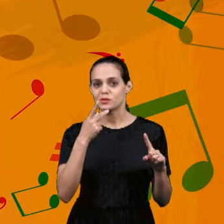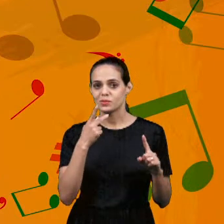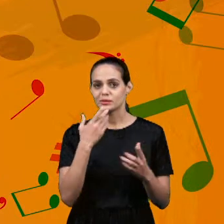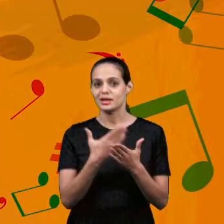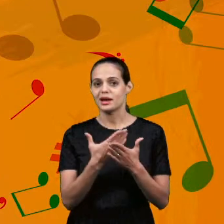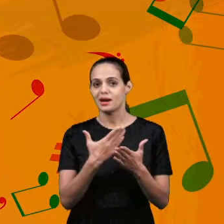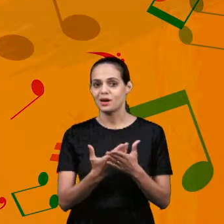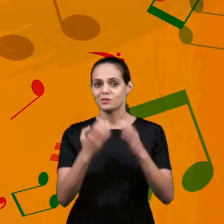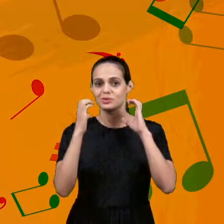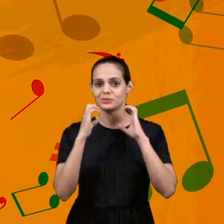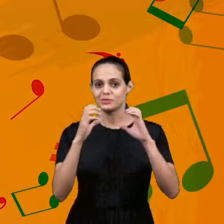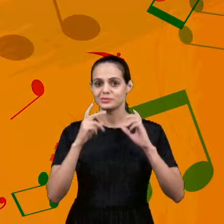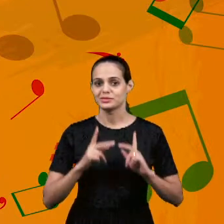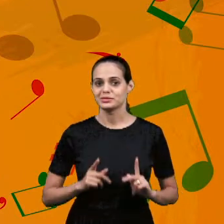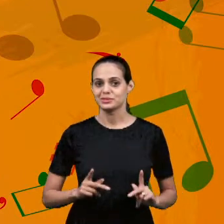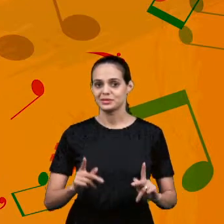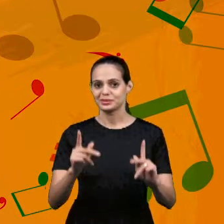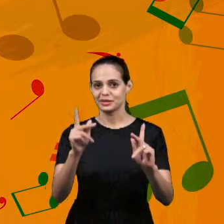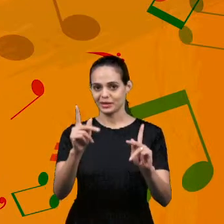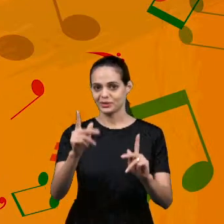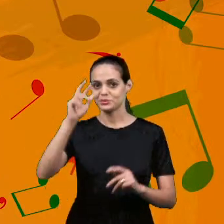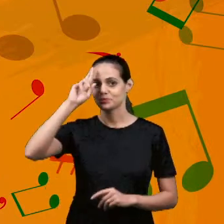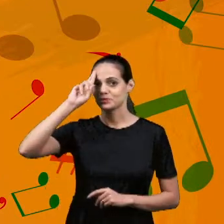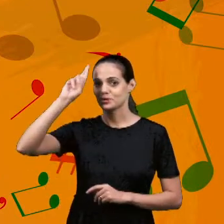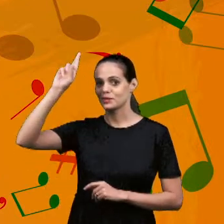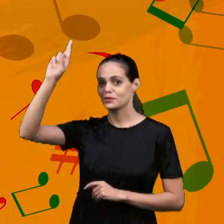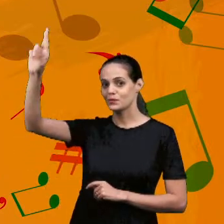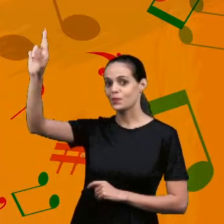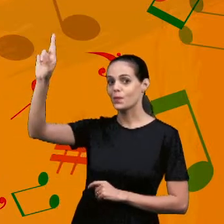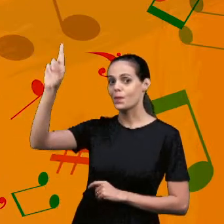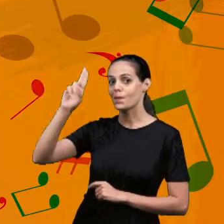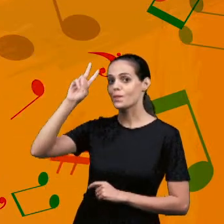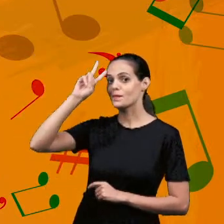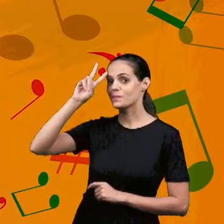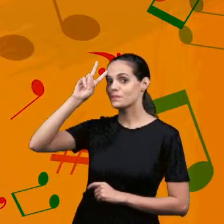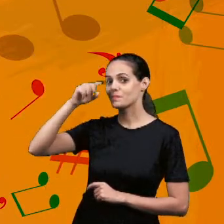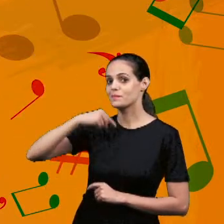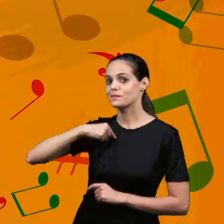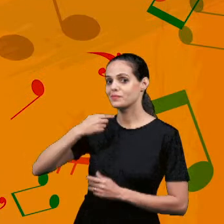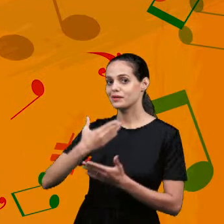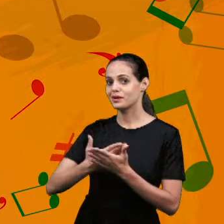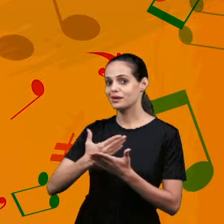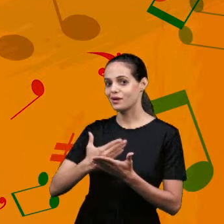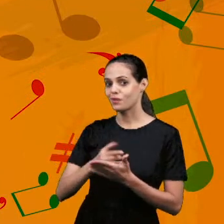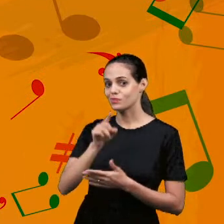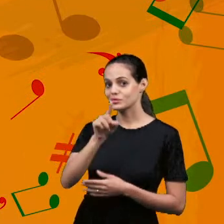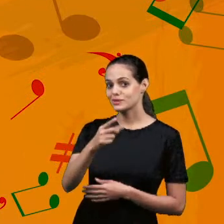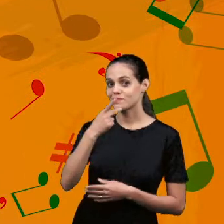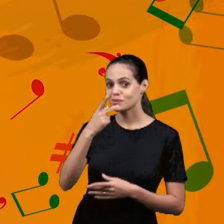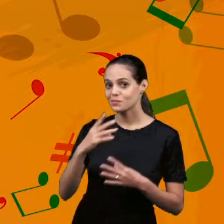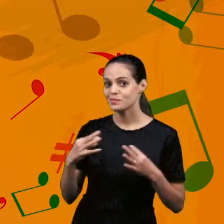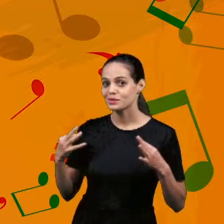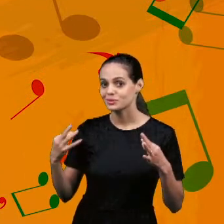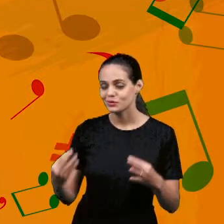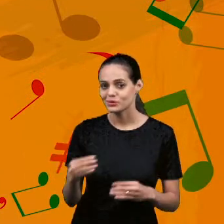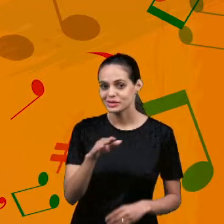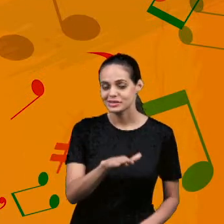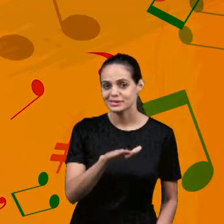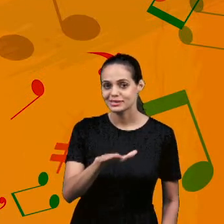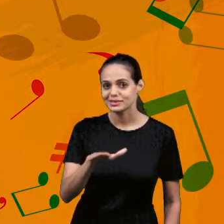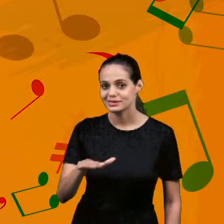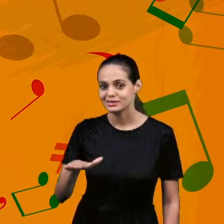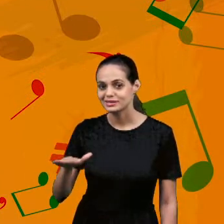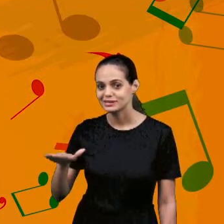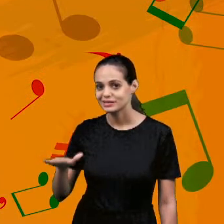fez lembrar a sua aula. Que você disse para todas as crianças que a gente